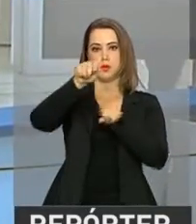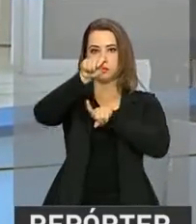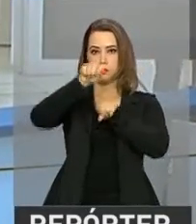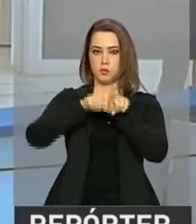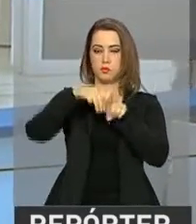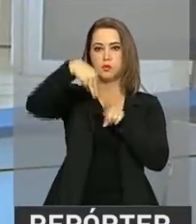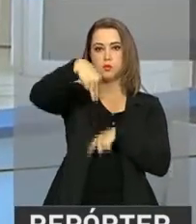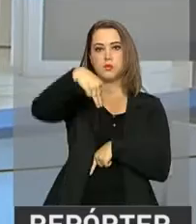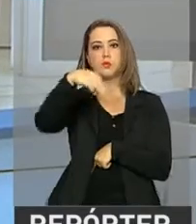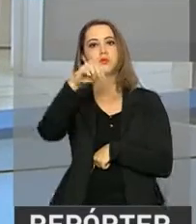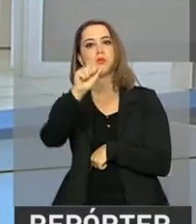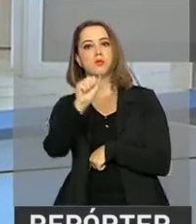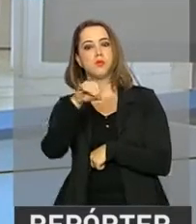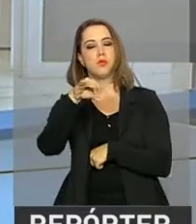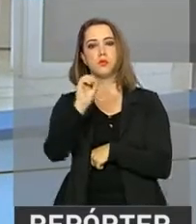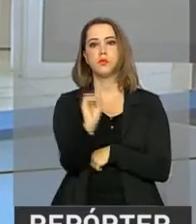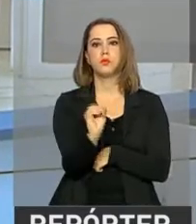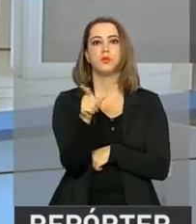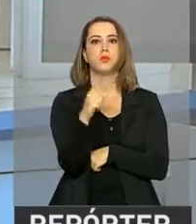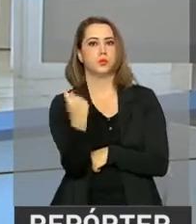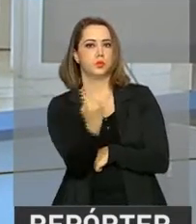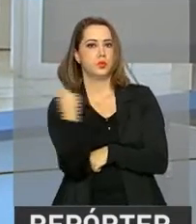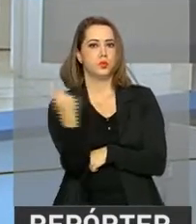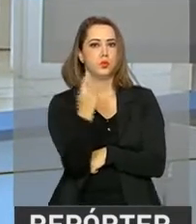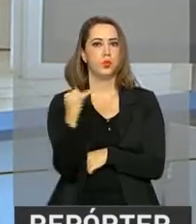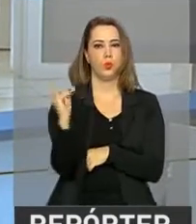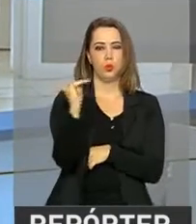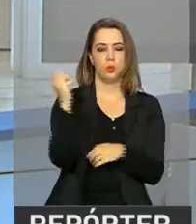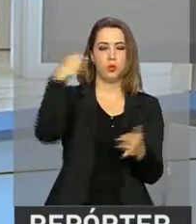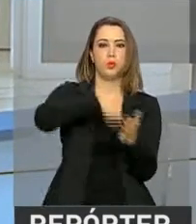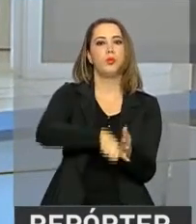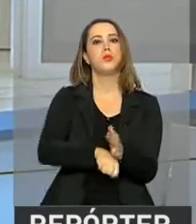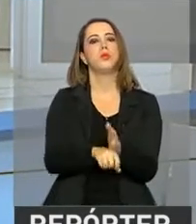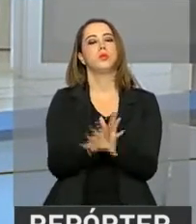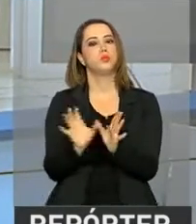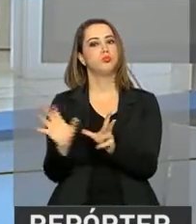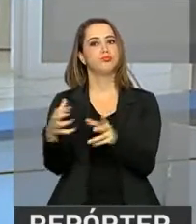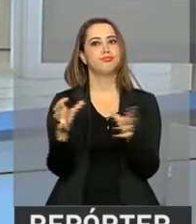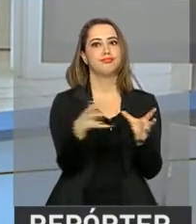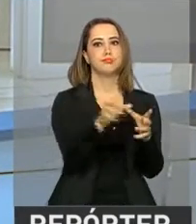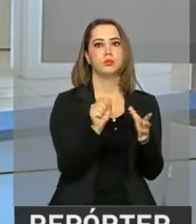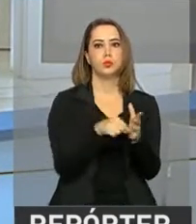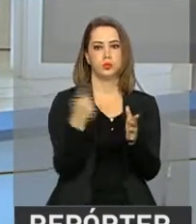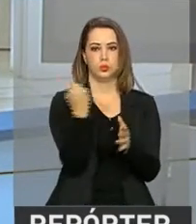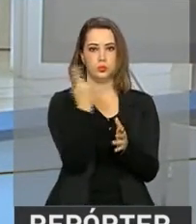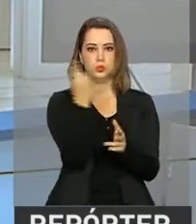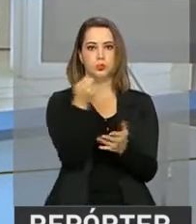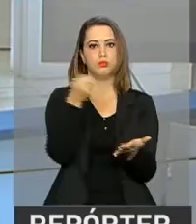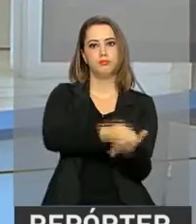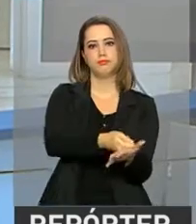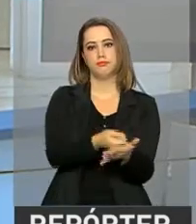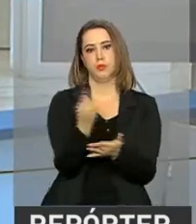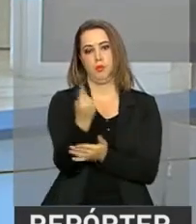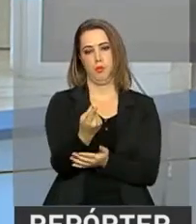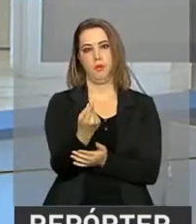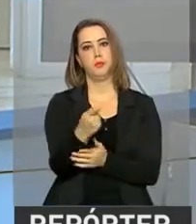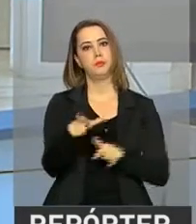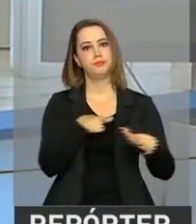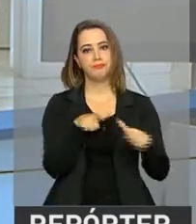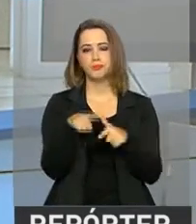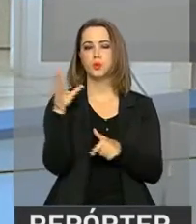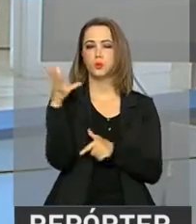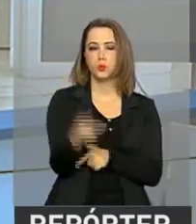documento reúne e uma única guia as contribuições fiscais trabalhistas e previdenciárias que devem ser